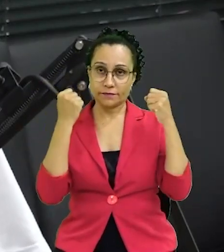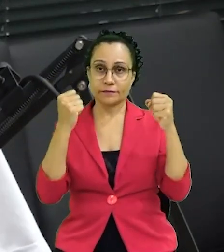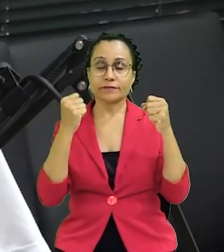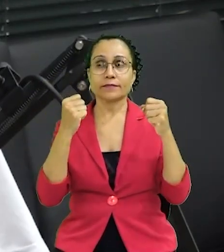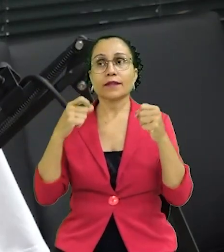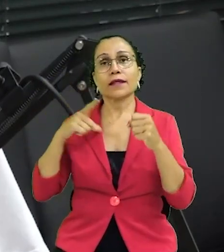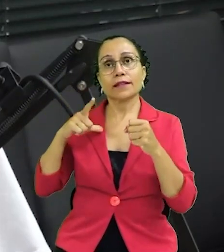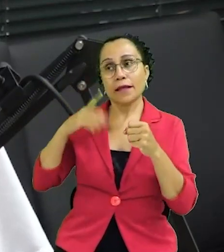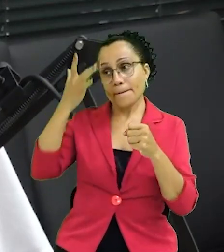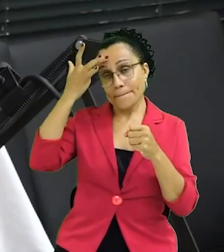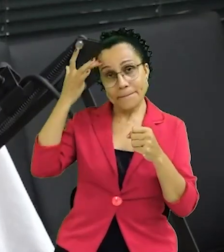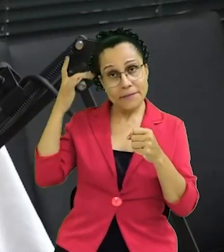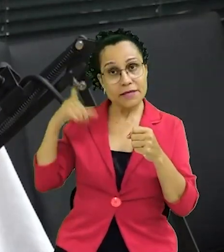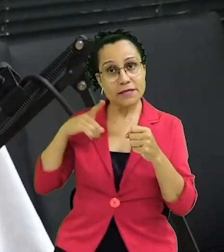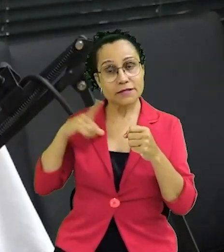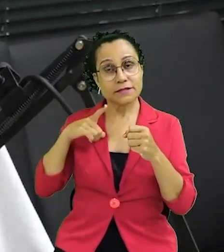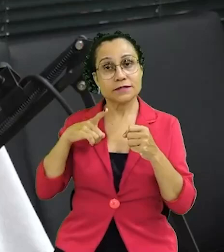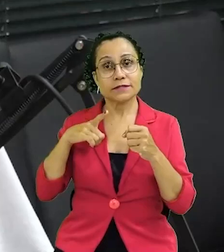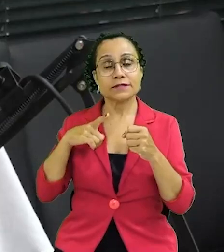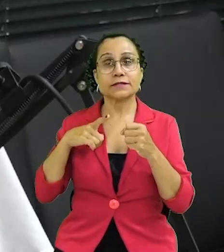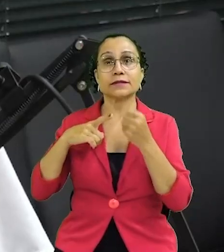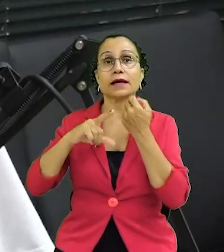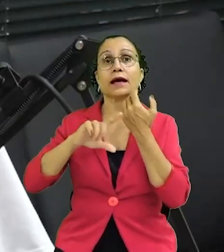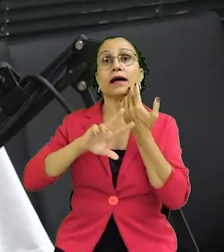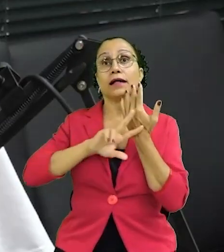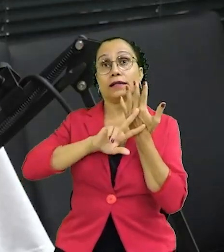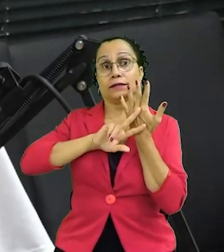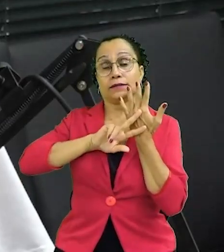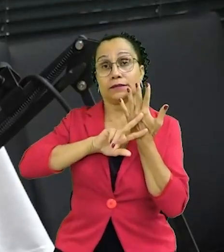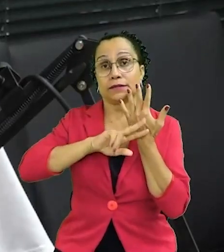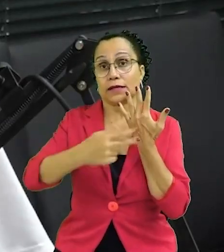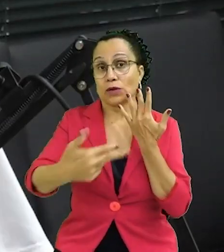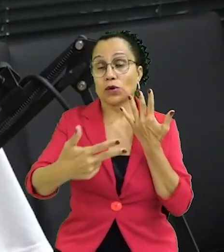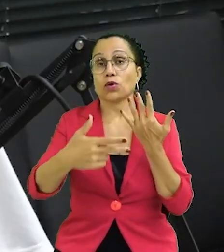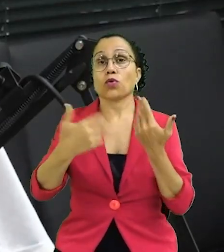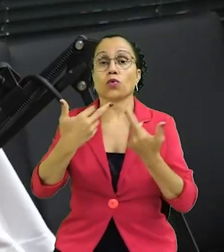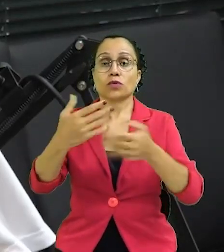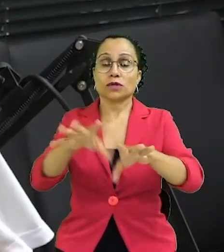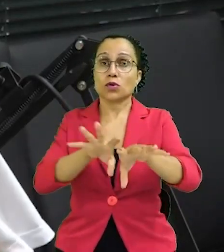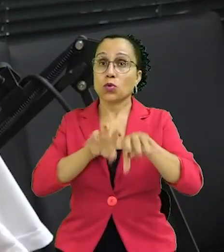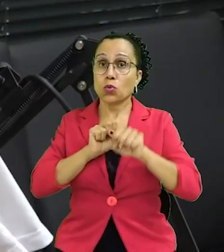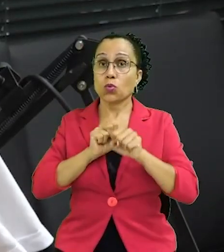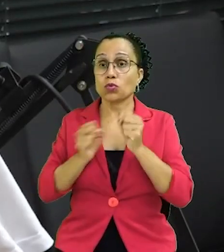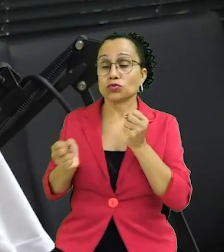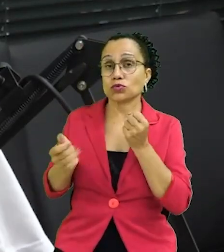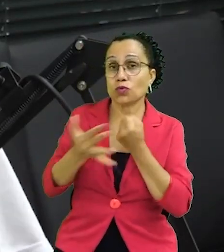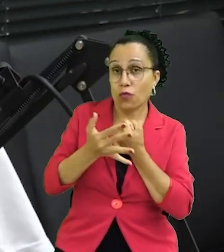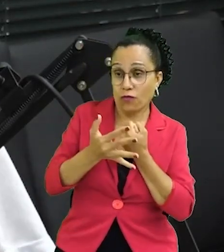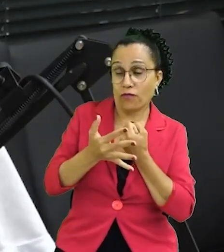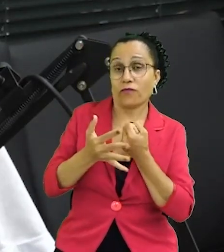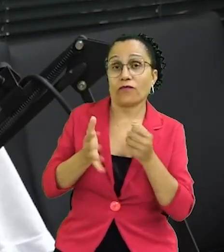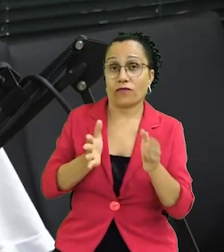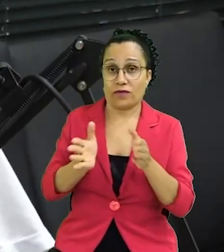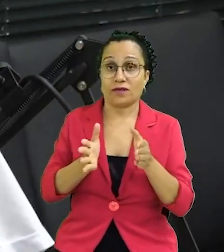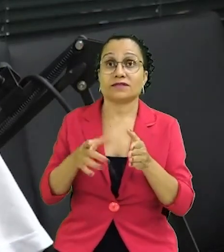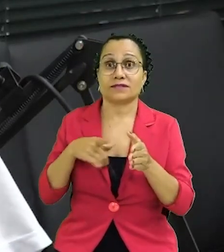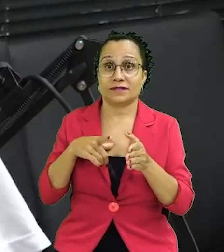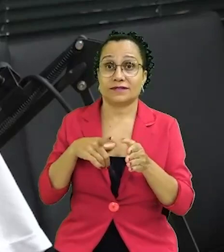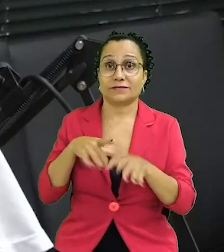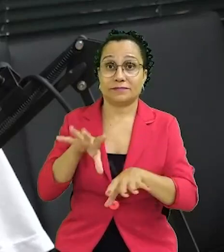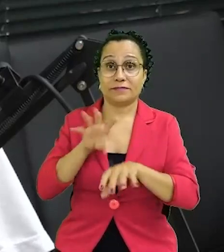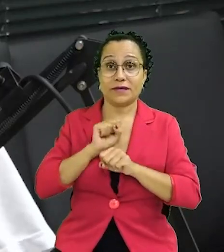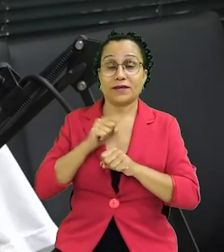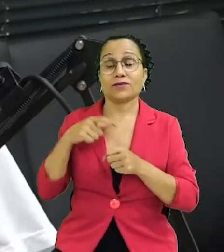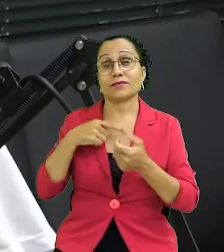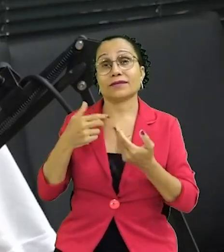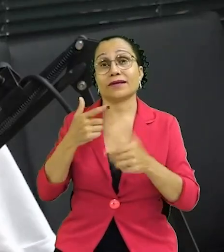tem pessoas que ainda estão com sequelas de Covid, né, também, foi devastador o vírus. Então tem pessoas que têm